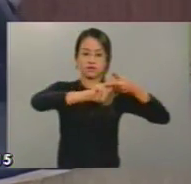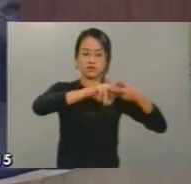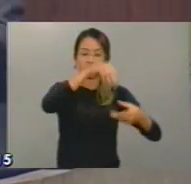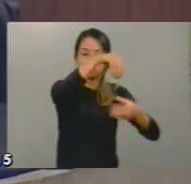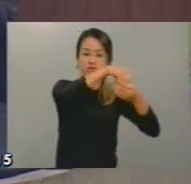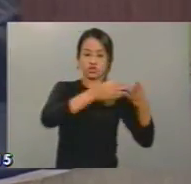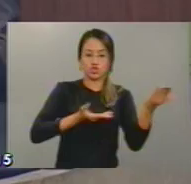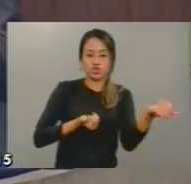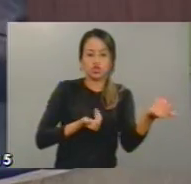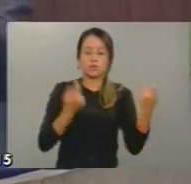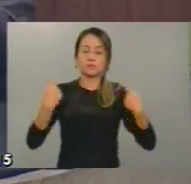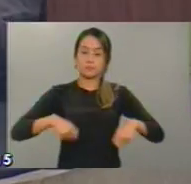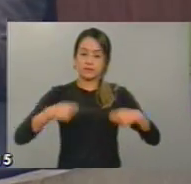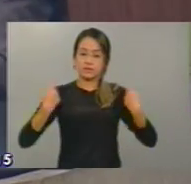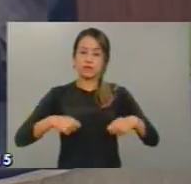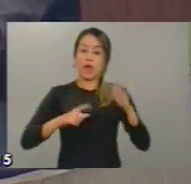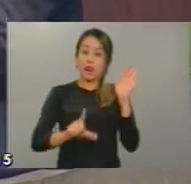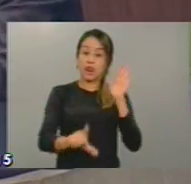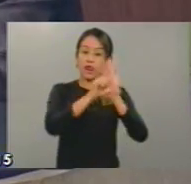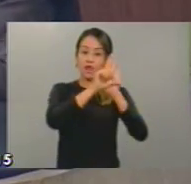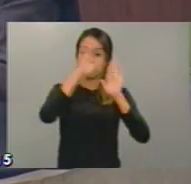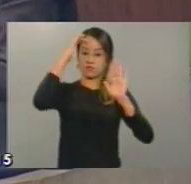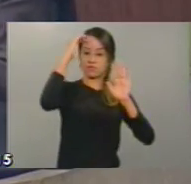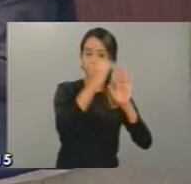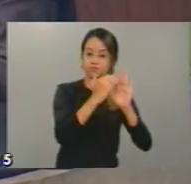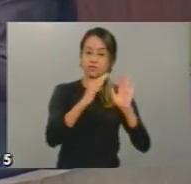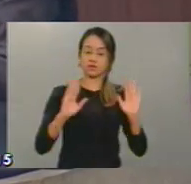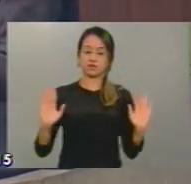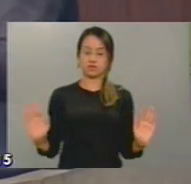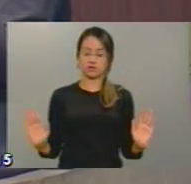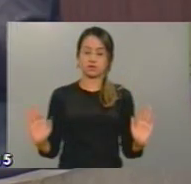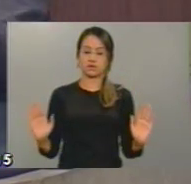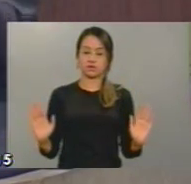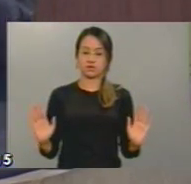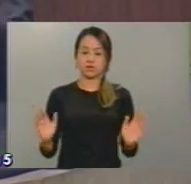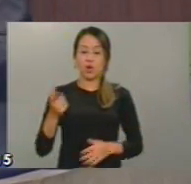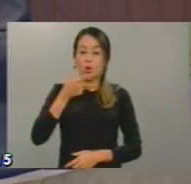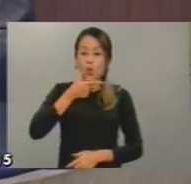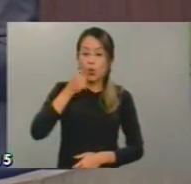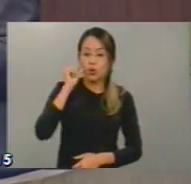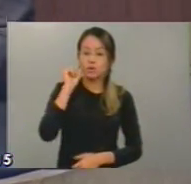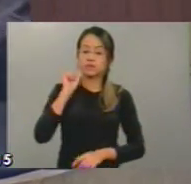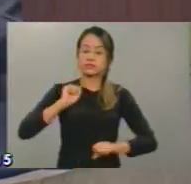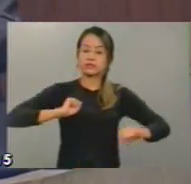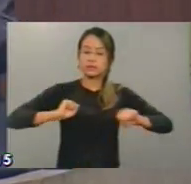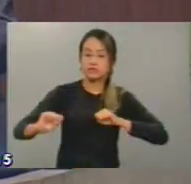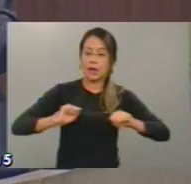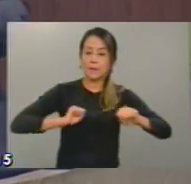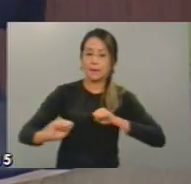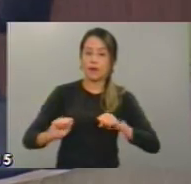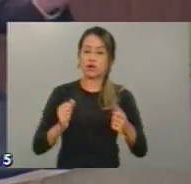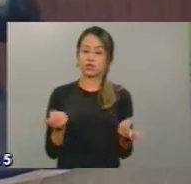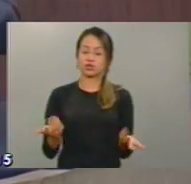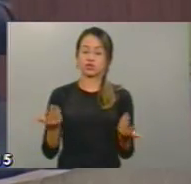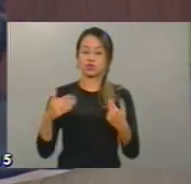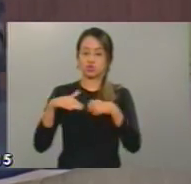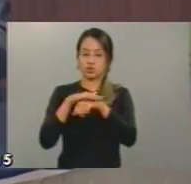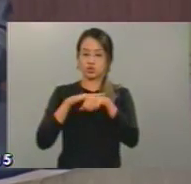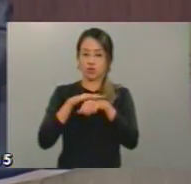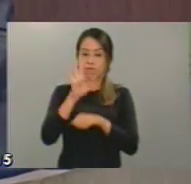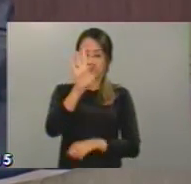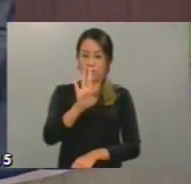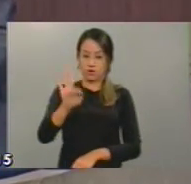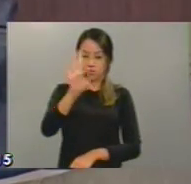que busca exatamente a diminuição da reincidência. Ontem, num debate, inclusive com o Dr. Clístenes, numa faculdade aqui